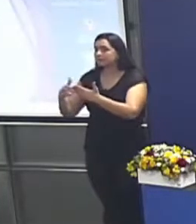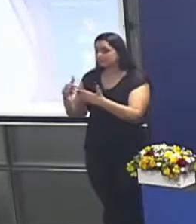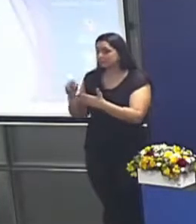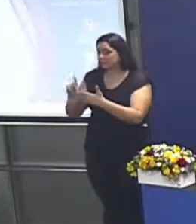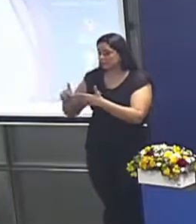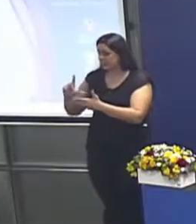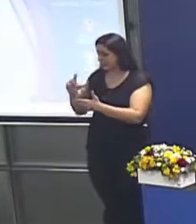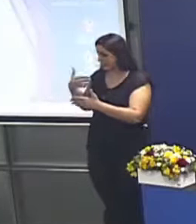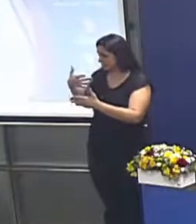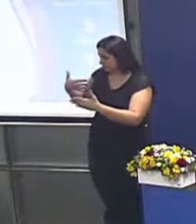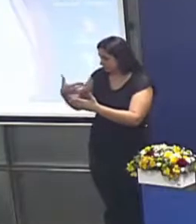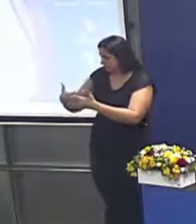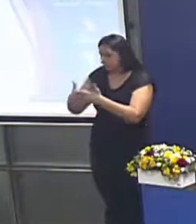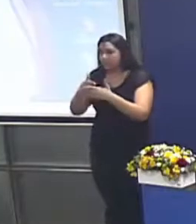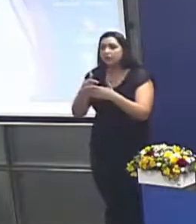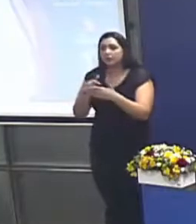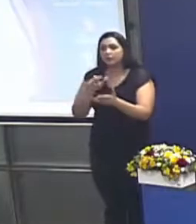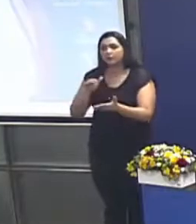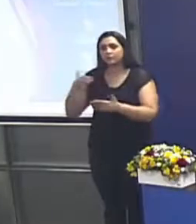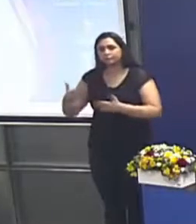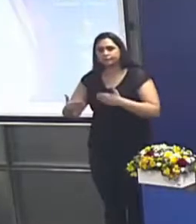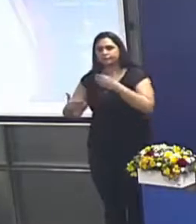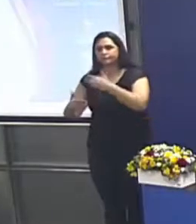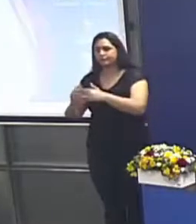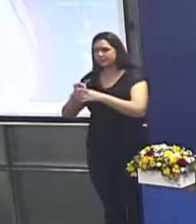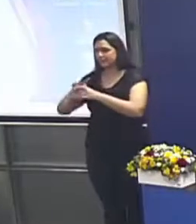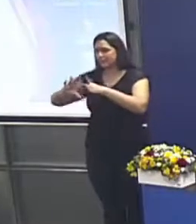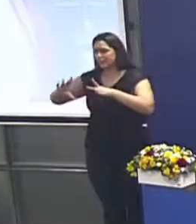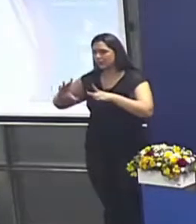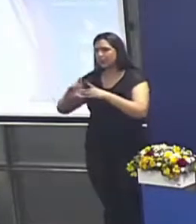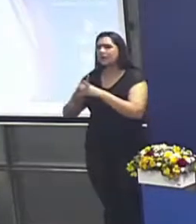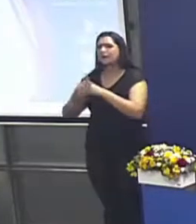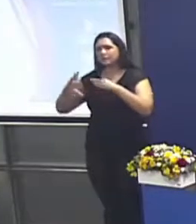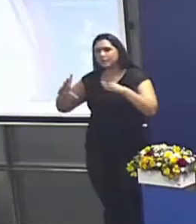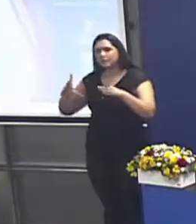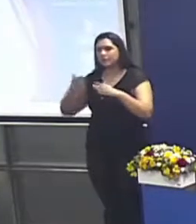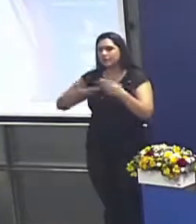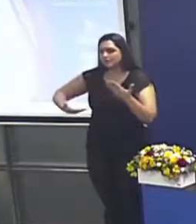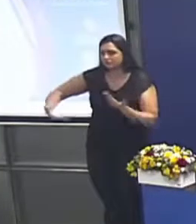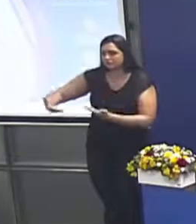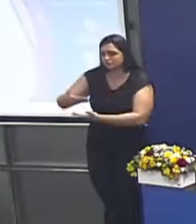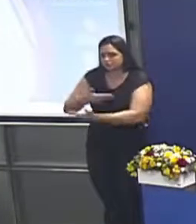na construção dos passos democráticos, da construção